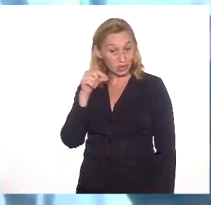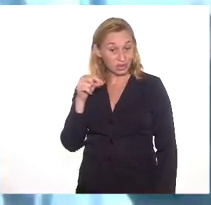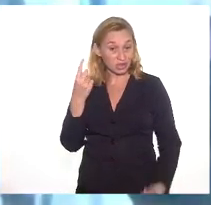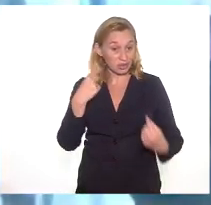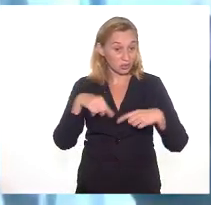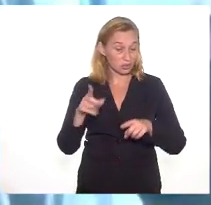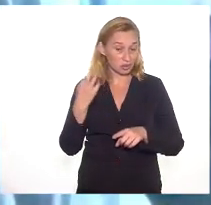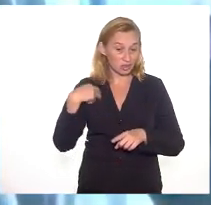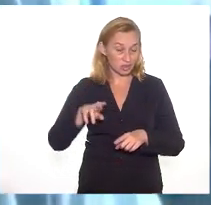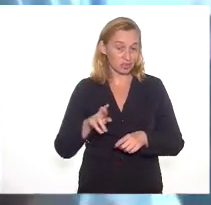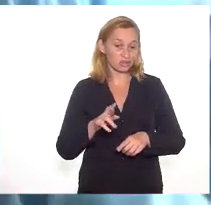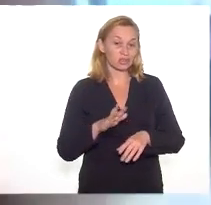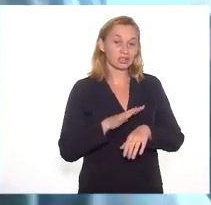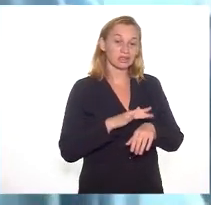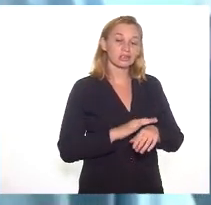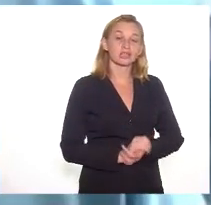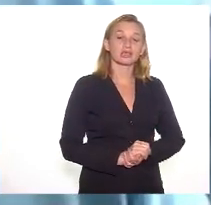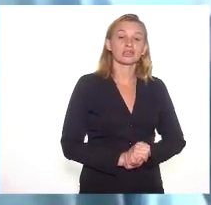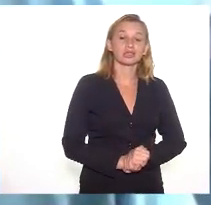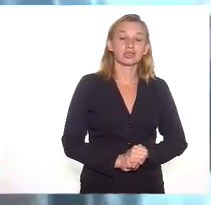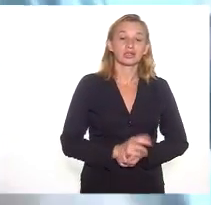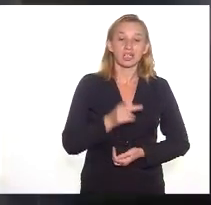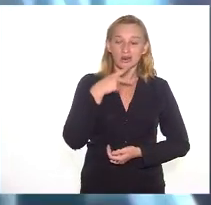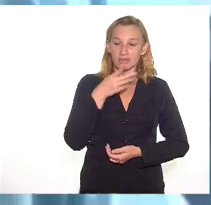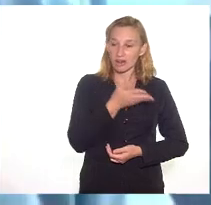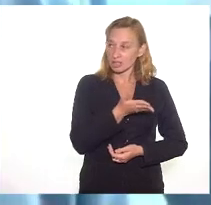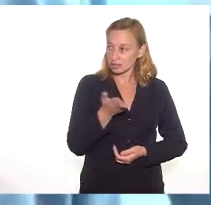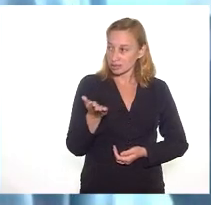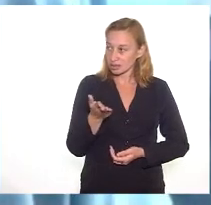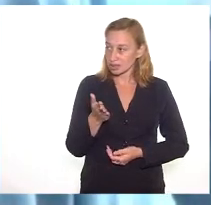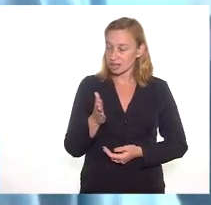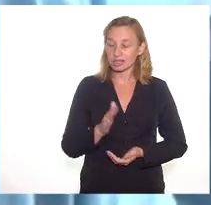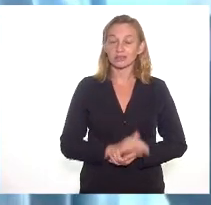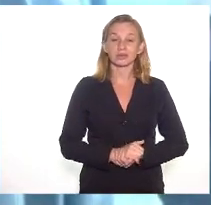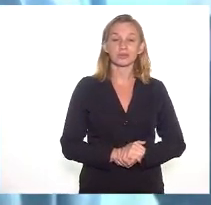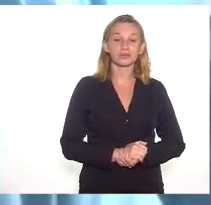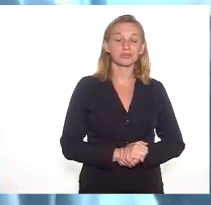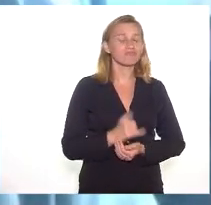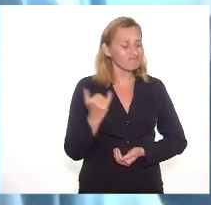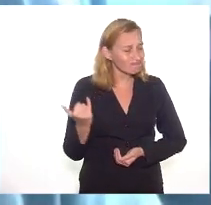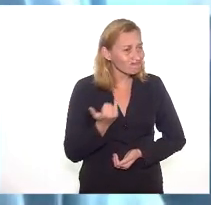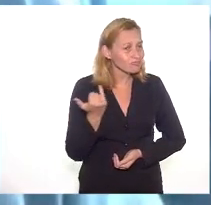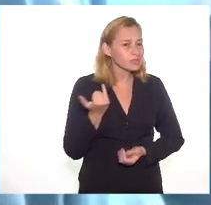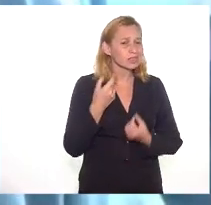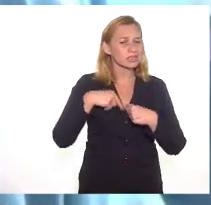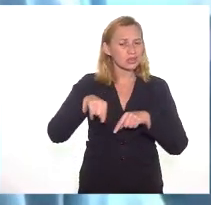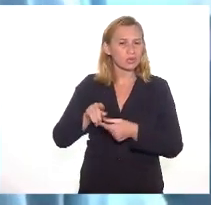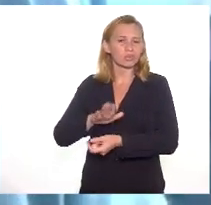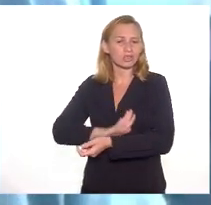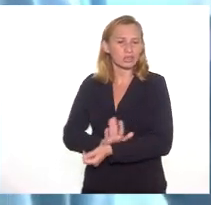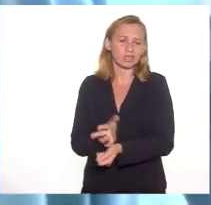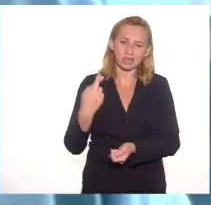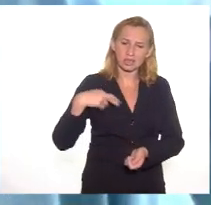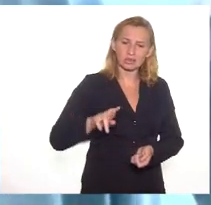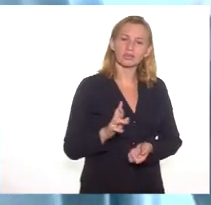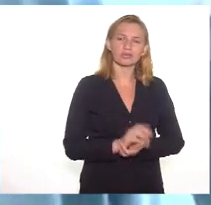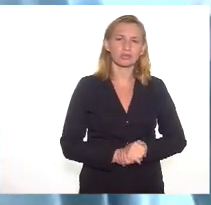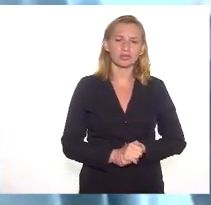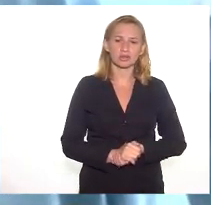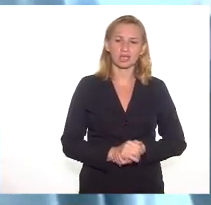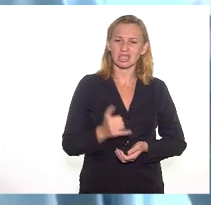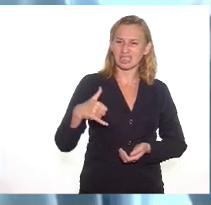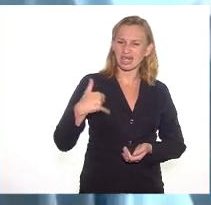a intolerância religiosa. Eu me associo às falas dos autores e às demais à importância de combater a intolerância. Vem cá, a gente não está